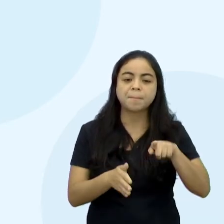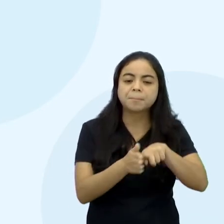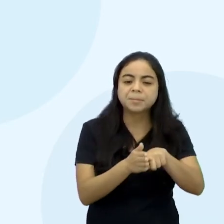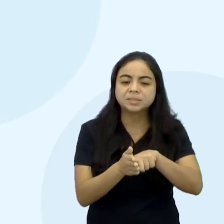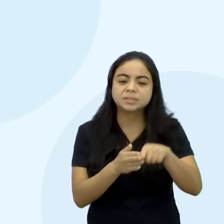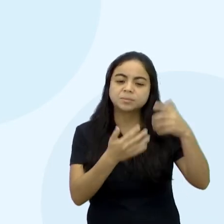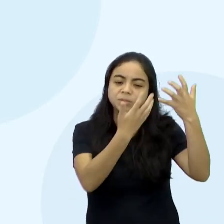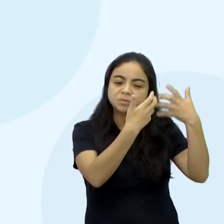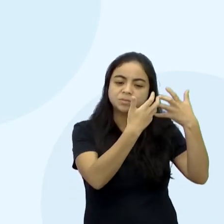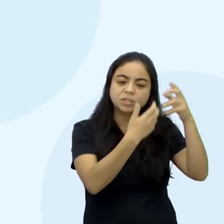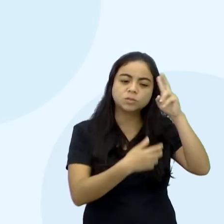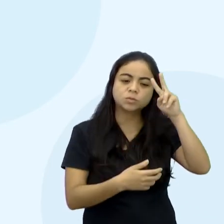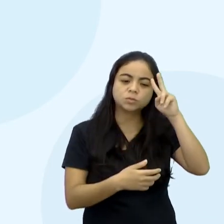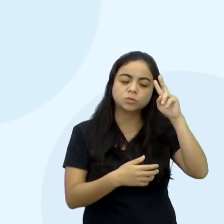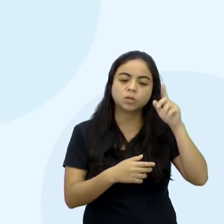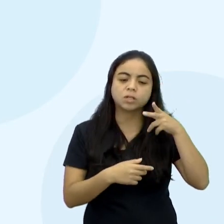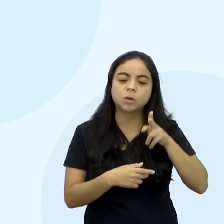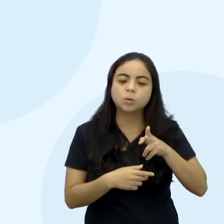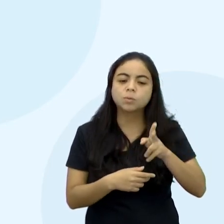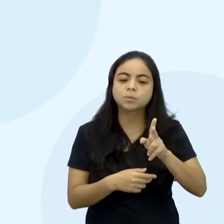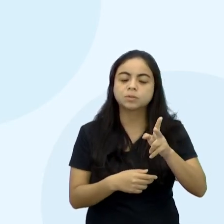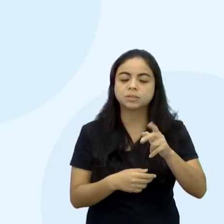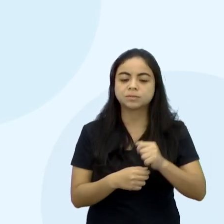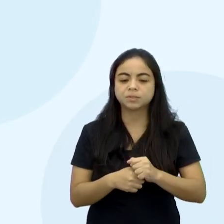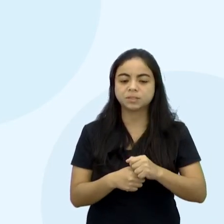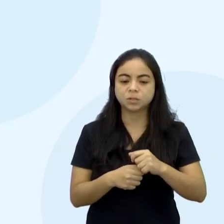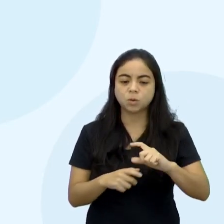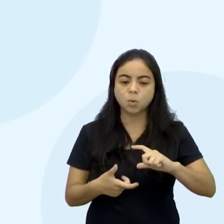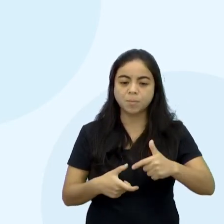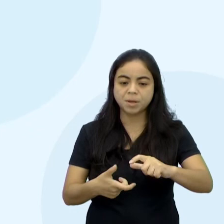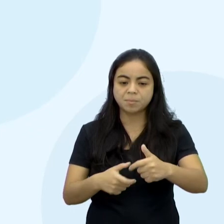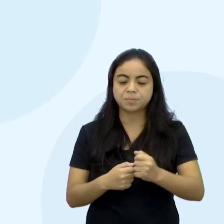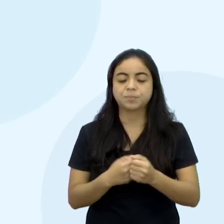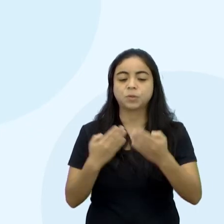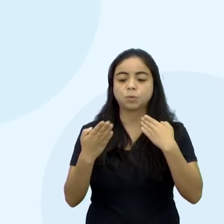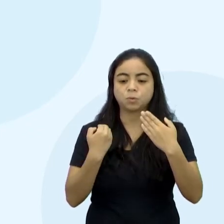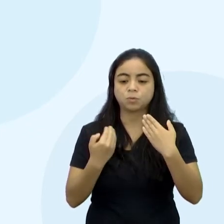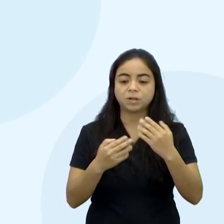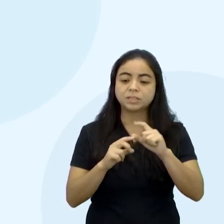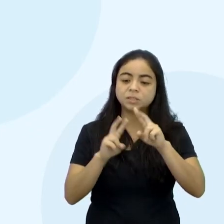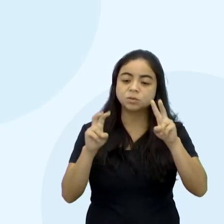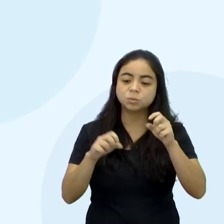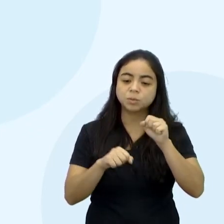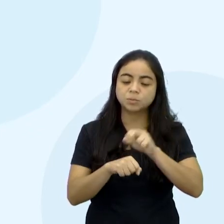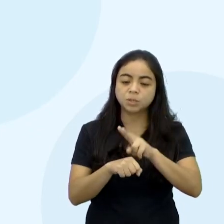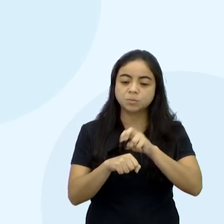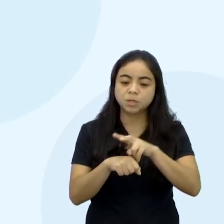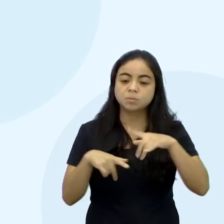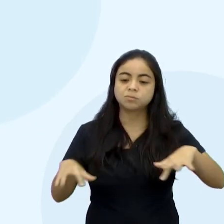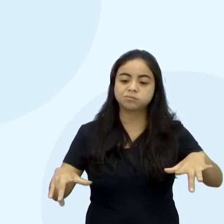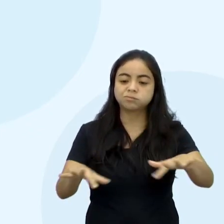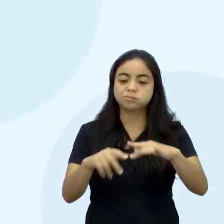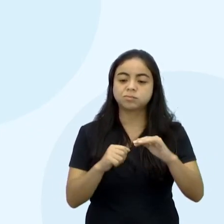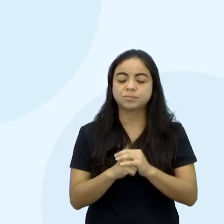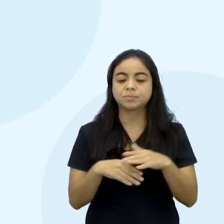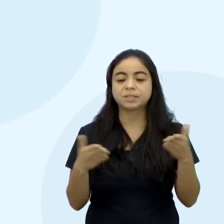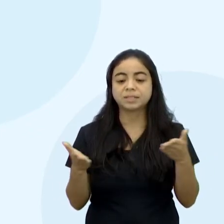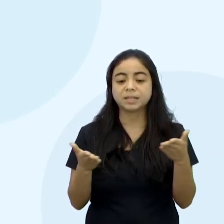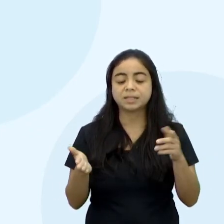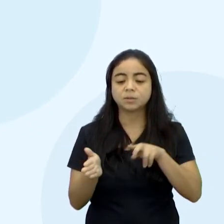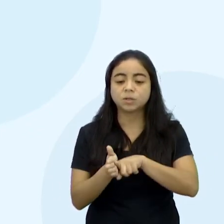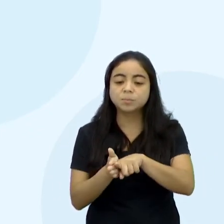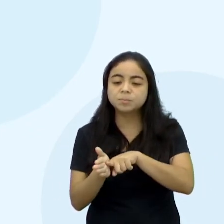história e conservação do gênero meme. Como tivemos uma pequena conversa sobre viralização. E o que vem por aí? Pesquisa